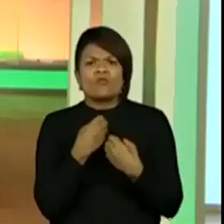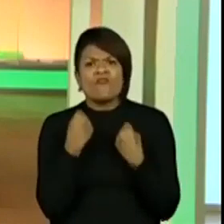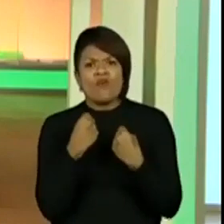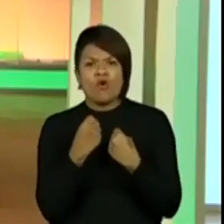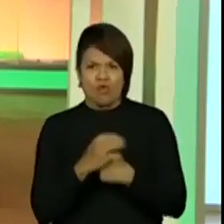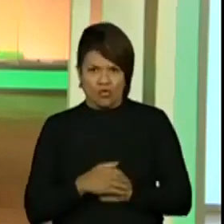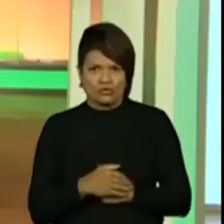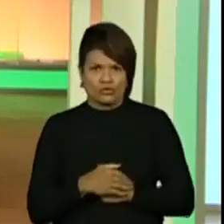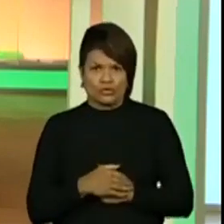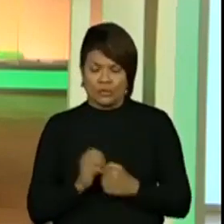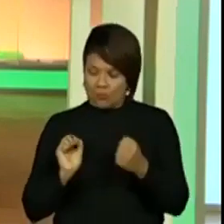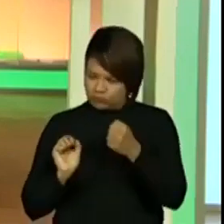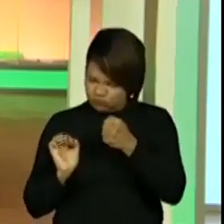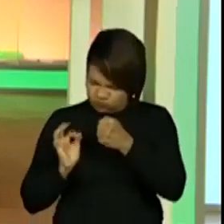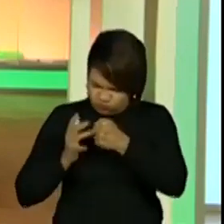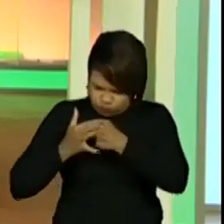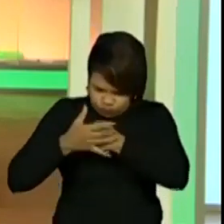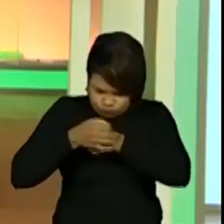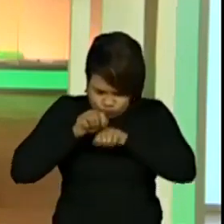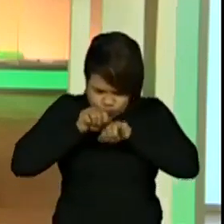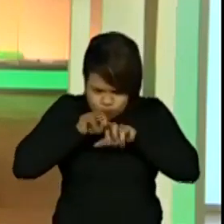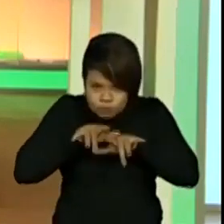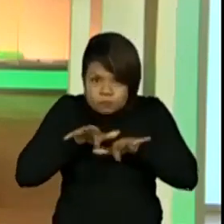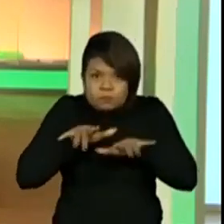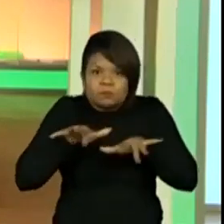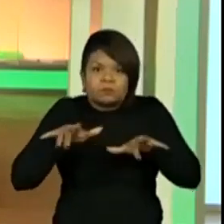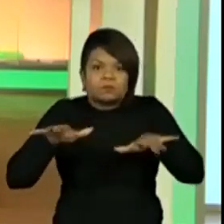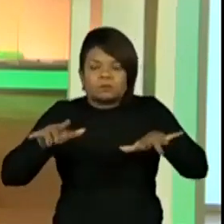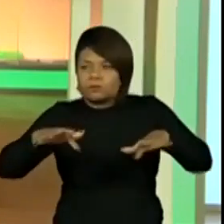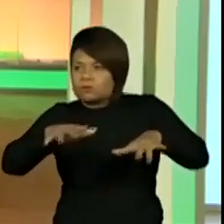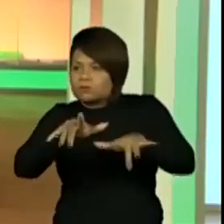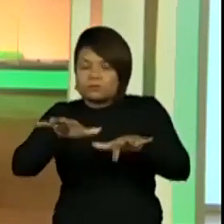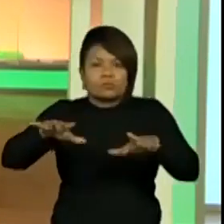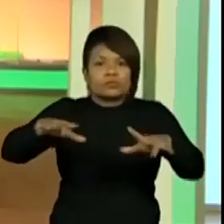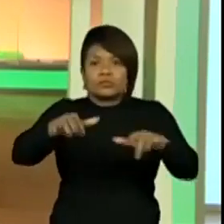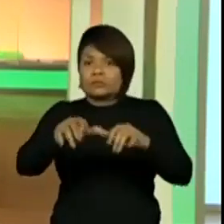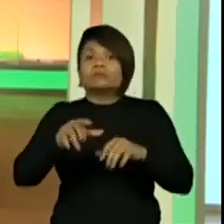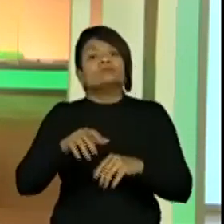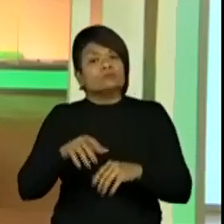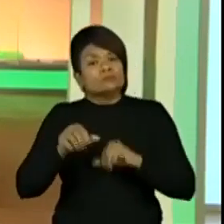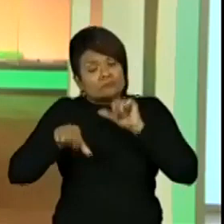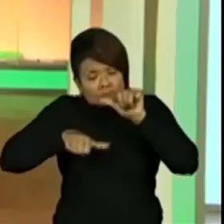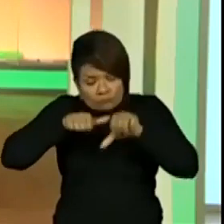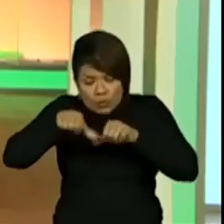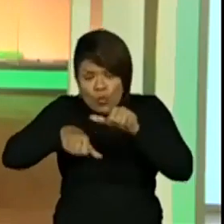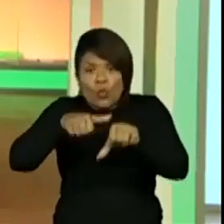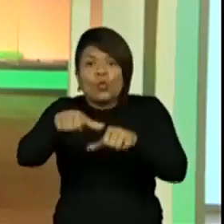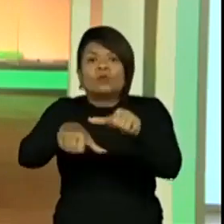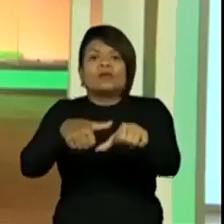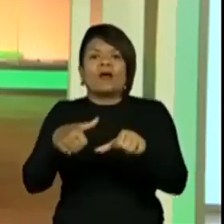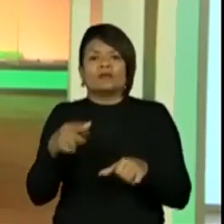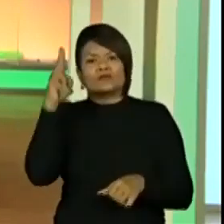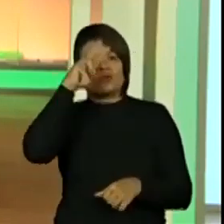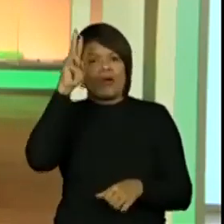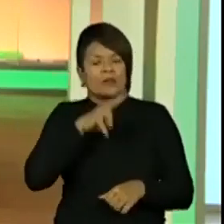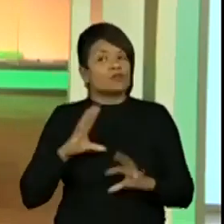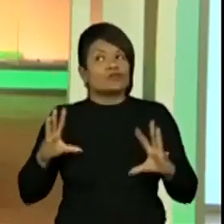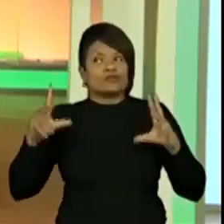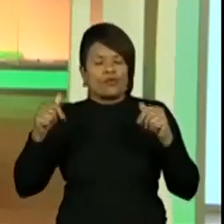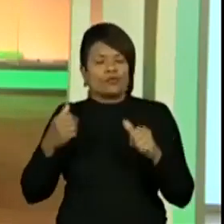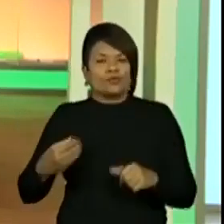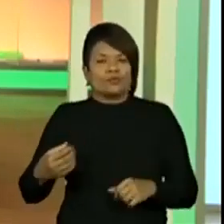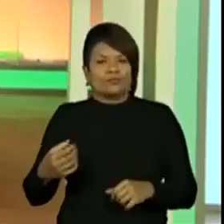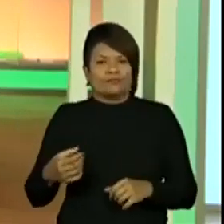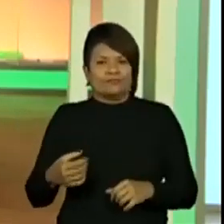que entrou nas nossas vidas, tá? E que vai mudar totalmente a nossa narrativa a partir dali. Vai mudar totalmente a